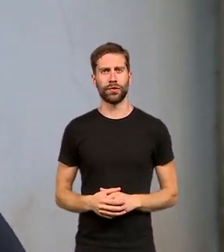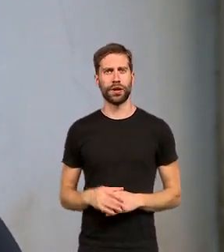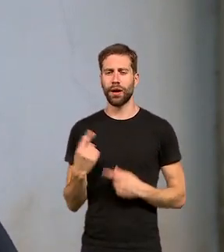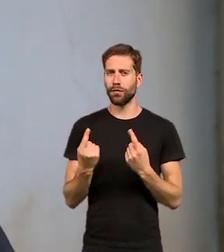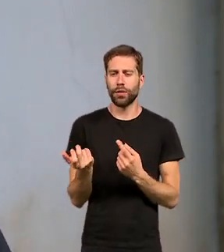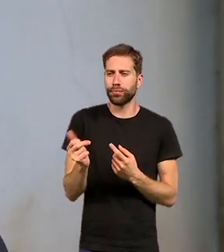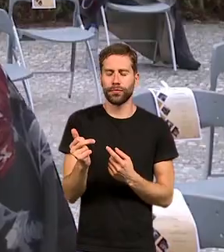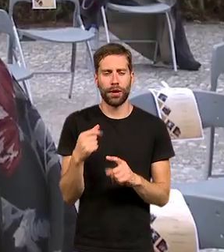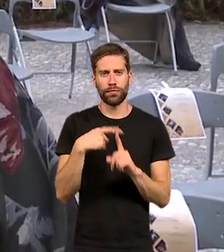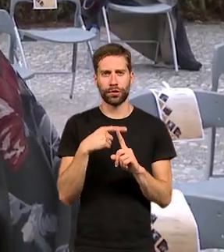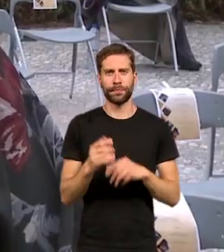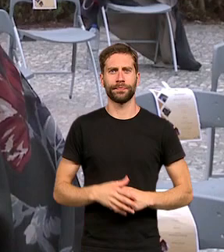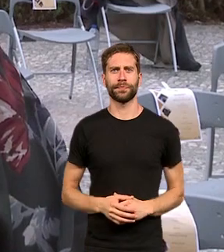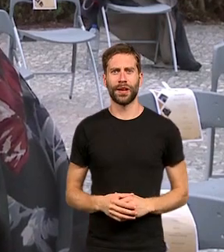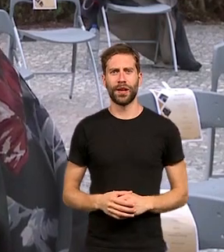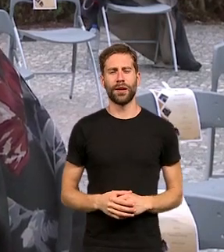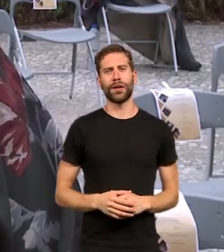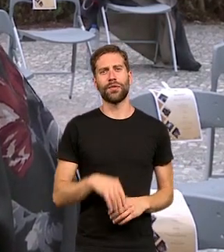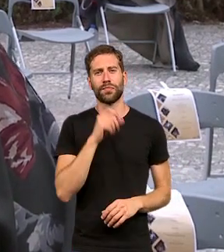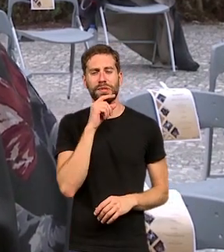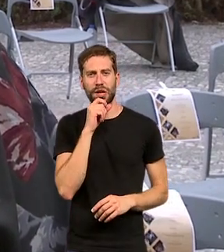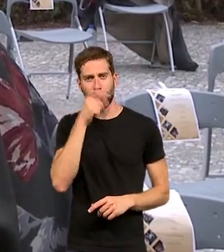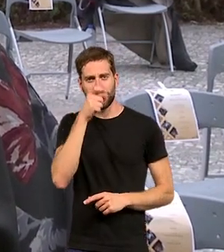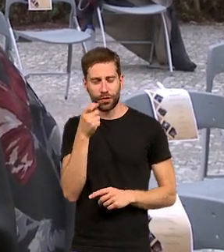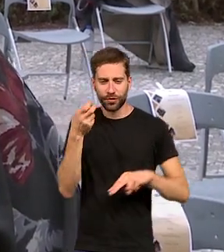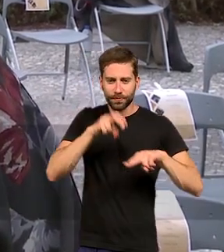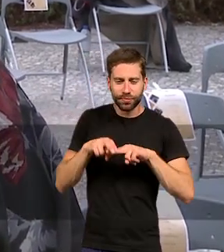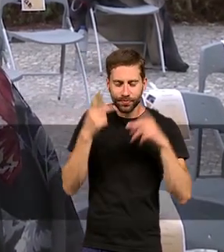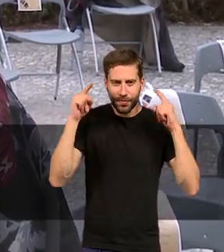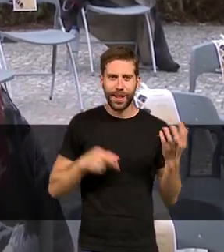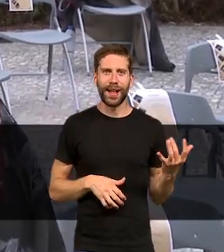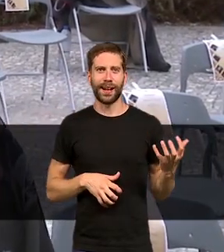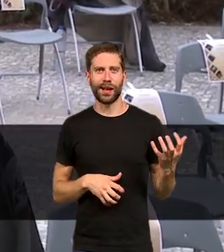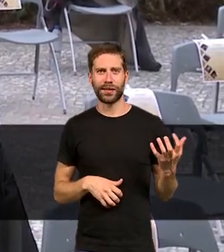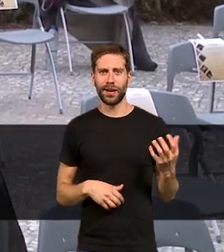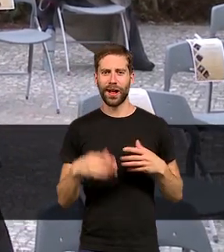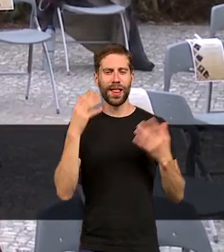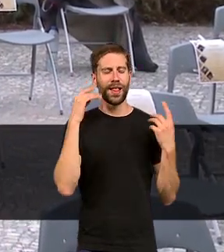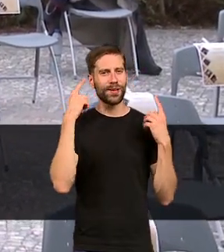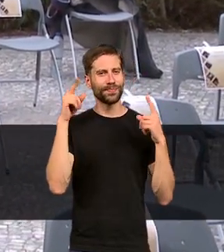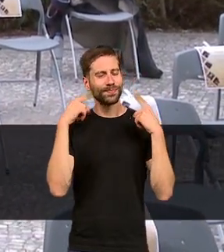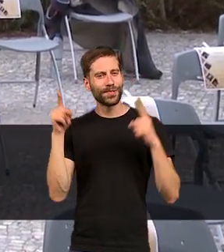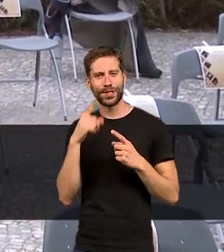tudo o que vier é bom. Claro que deve ser estranho para os músicos estarem a tocar com pessoas mascaradas, não é?